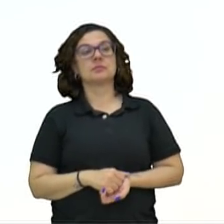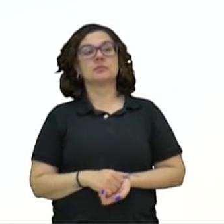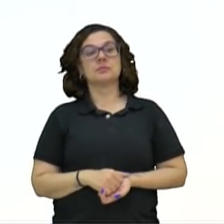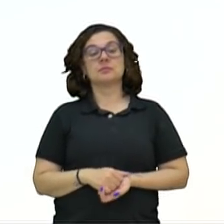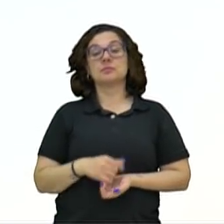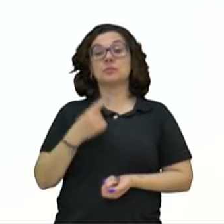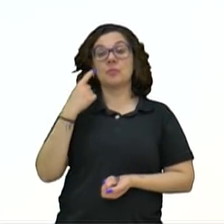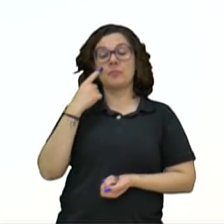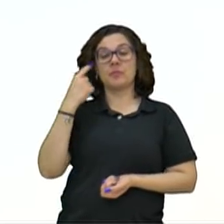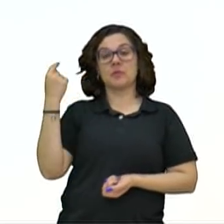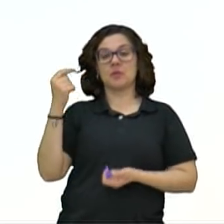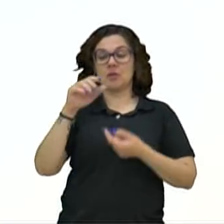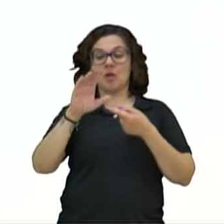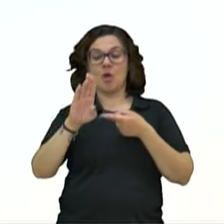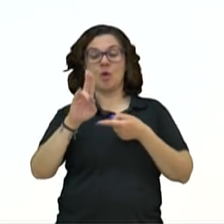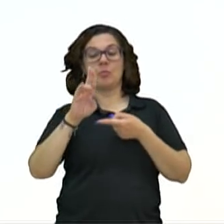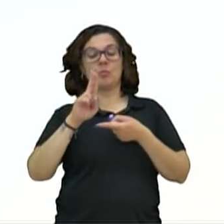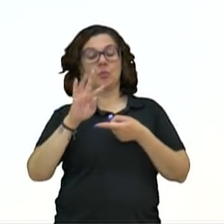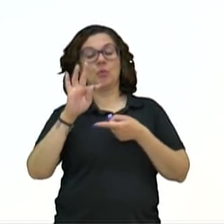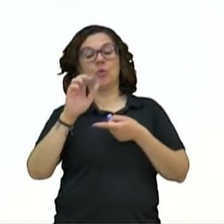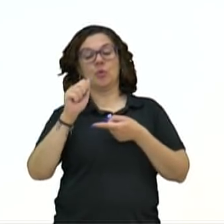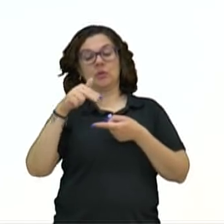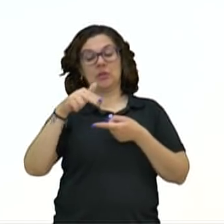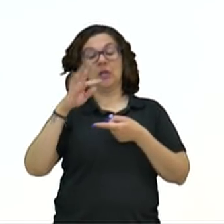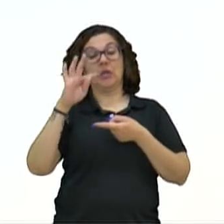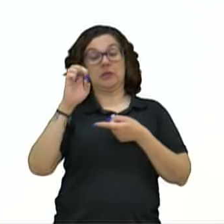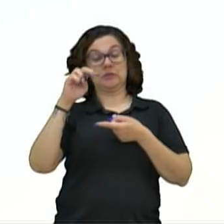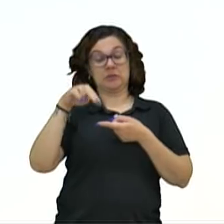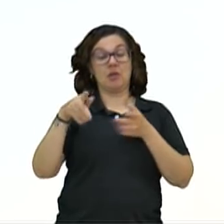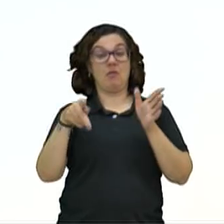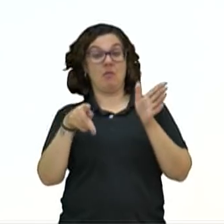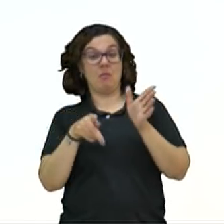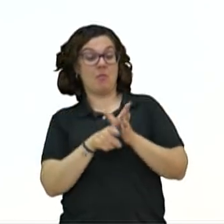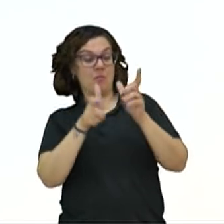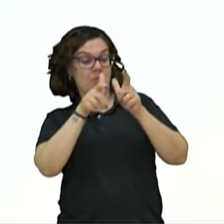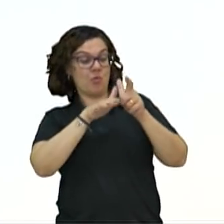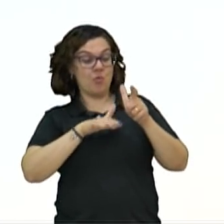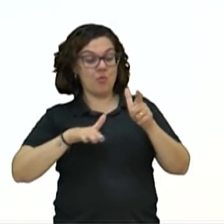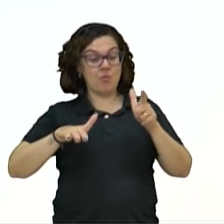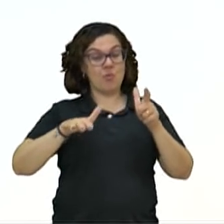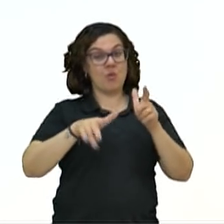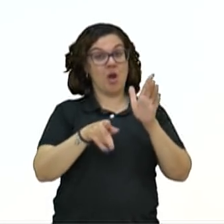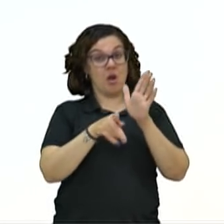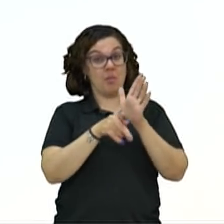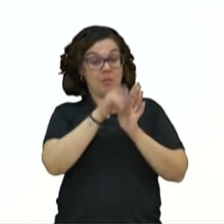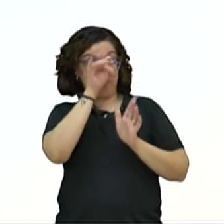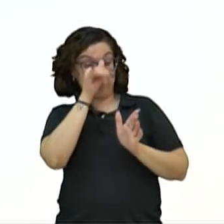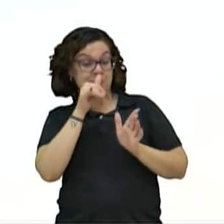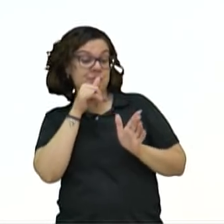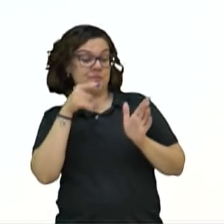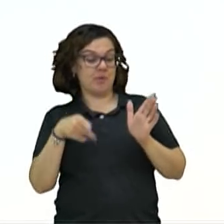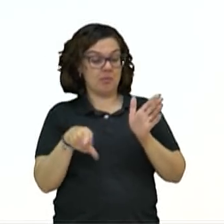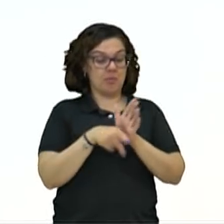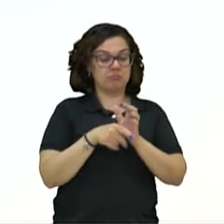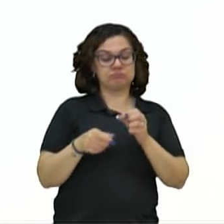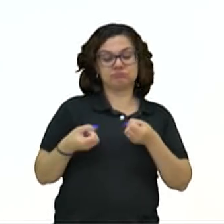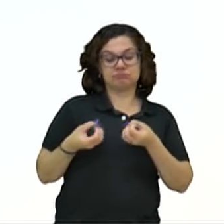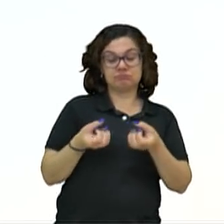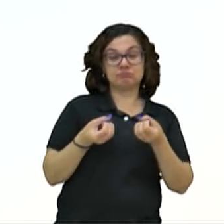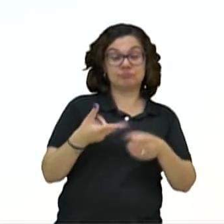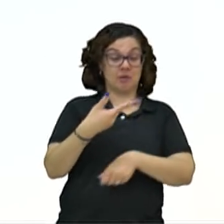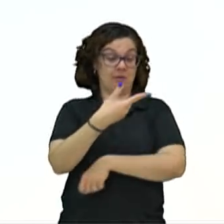reportagem Instituto Butantan, que é um dos grandes produtores de soro e de vacina aqui do nosso país,